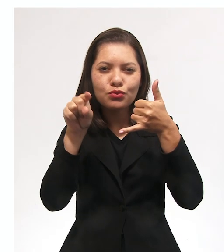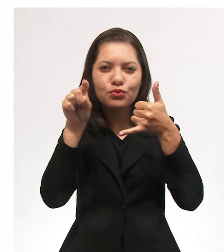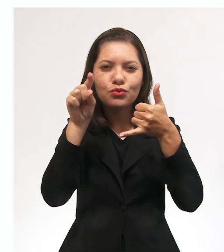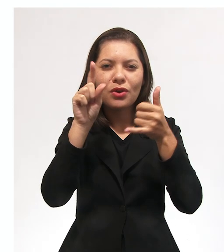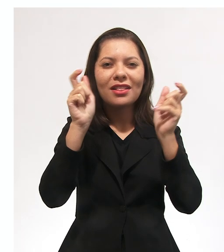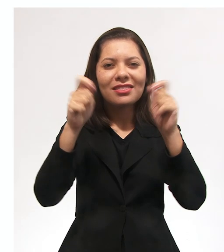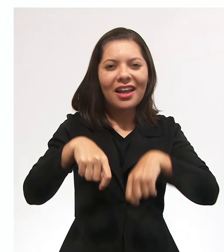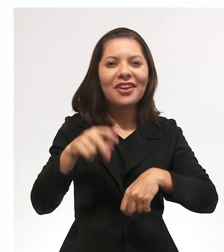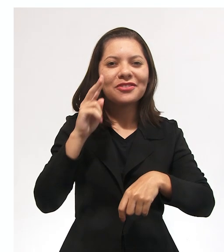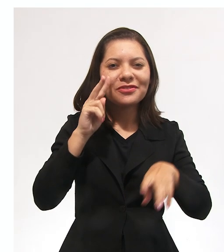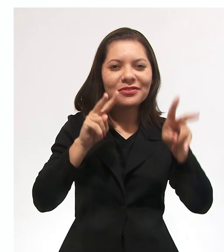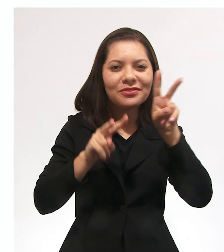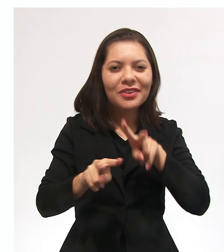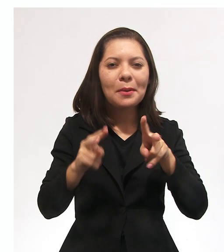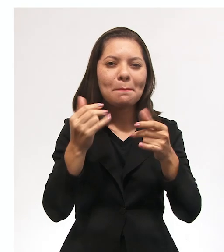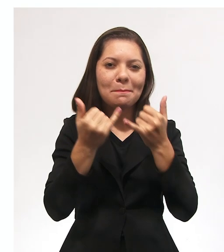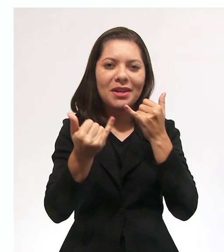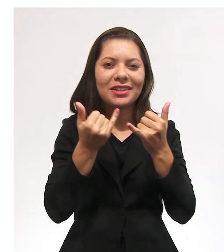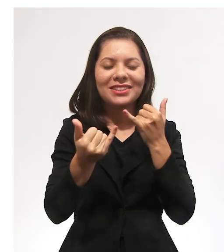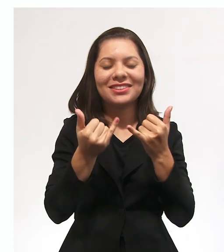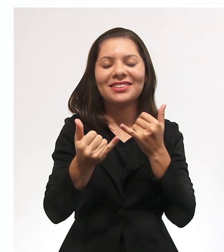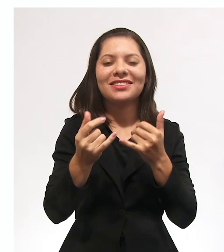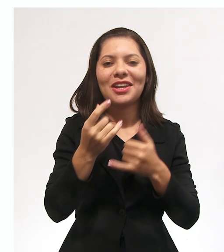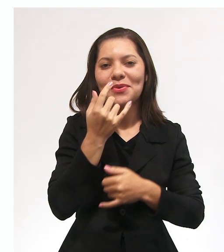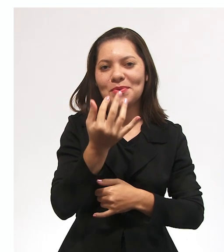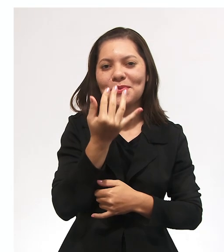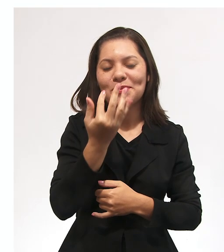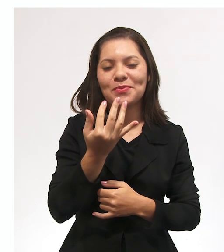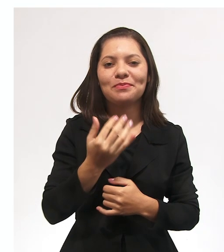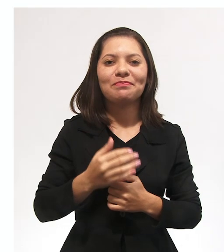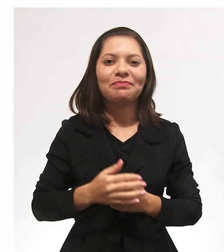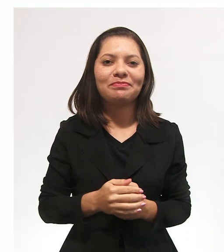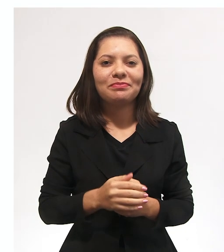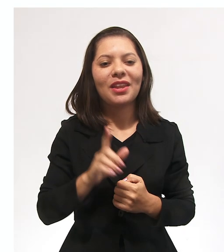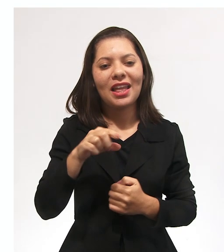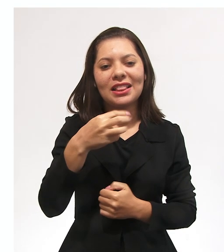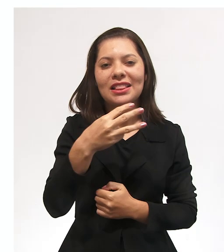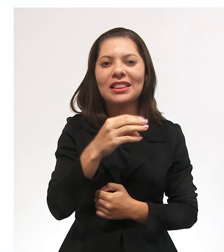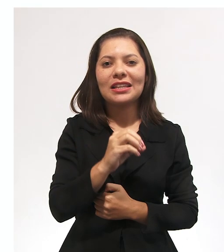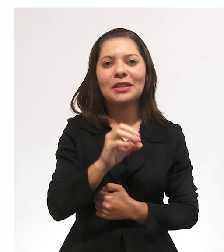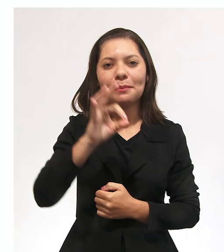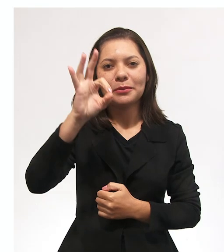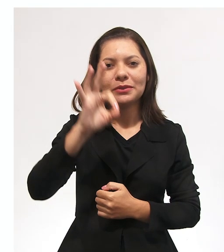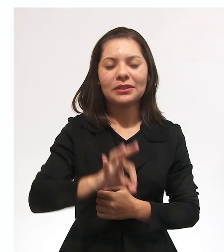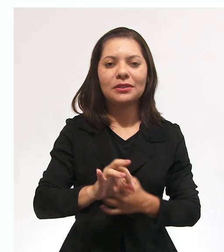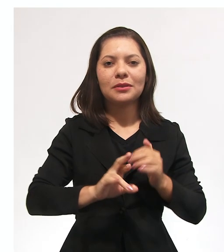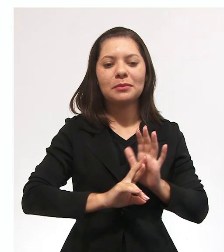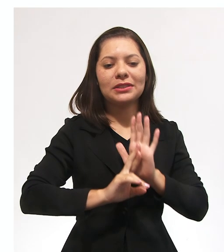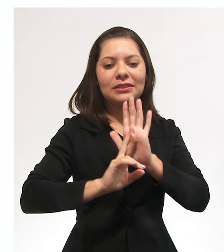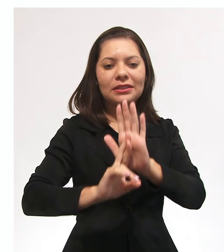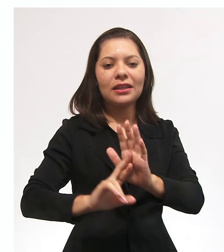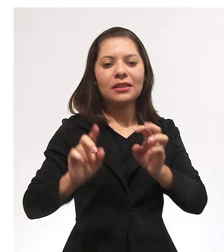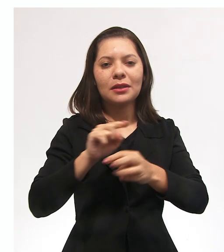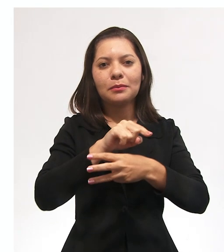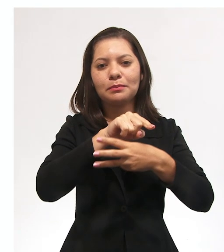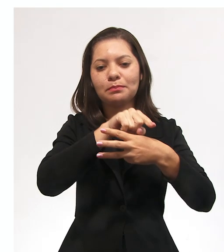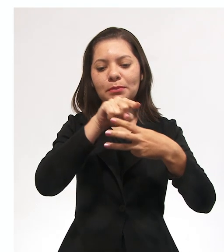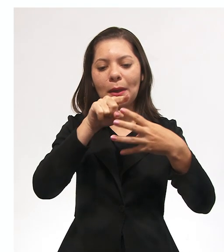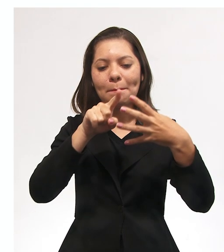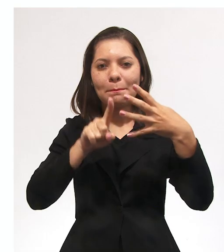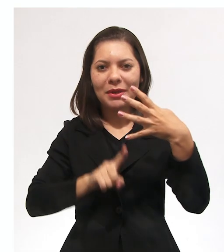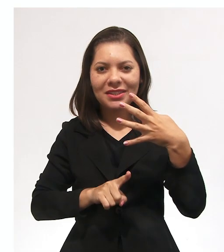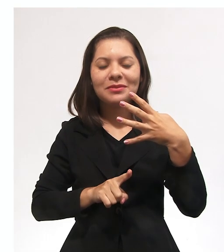pode ver algumas maneiras parecidas com essa, né? Então, a gente tem aqui 30%, representado em barrinha